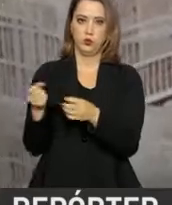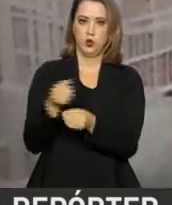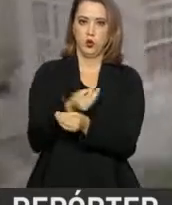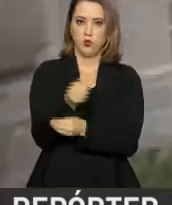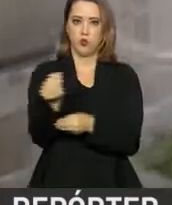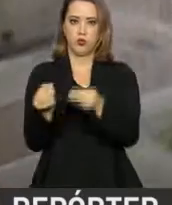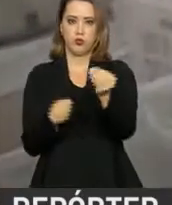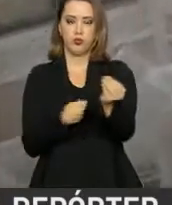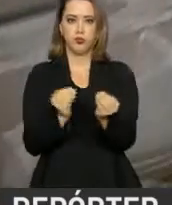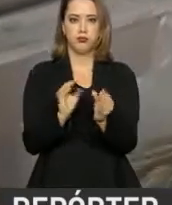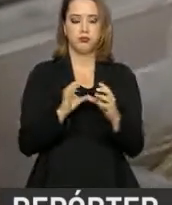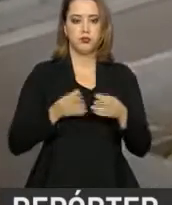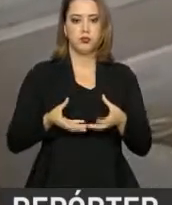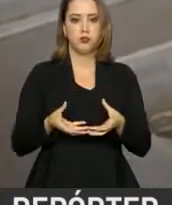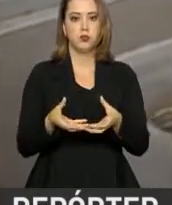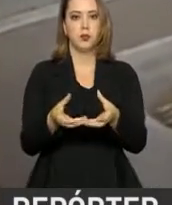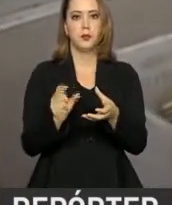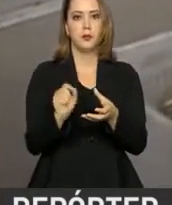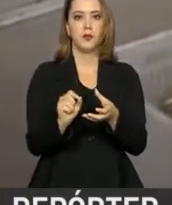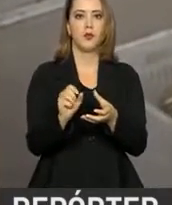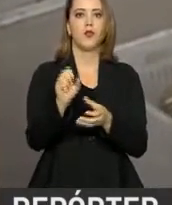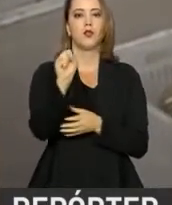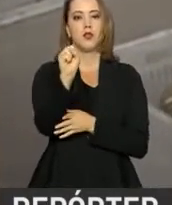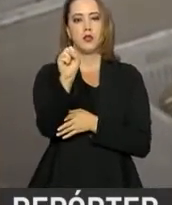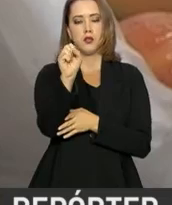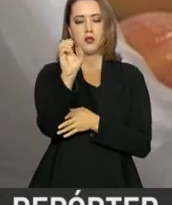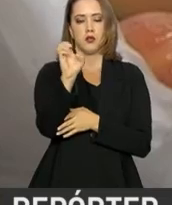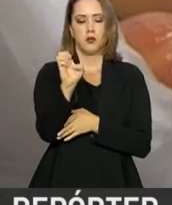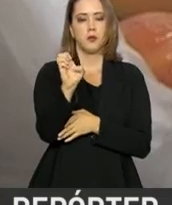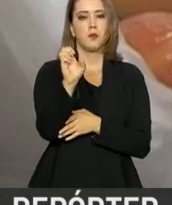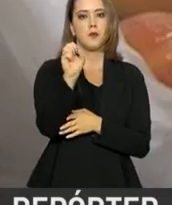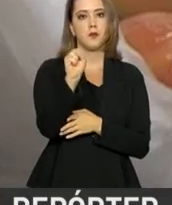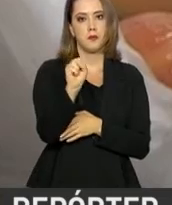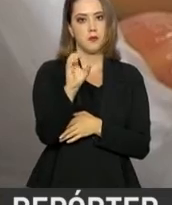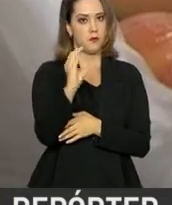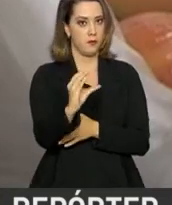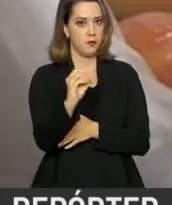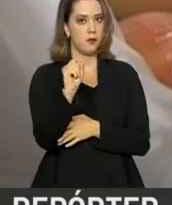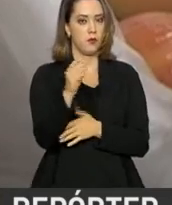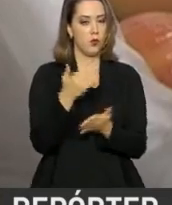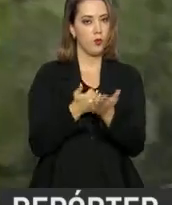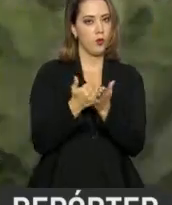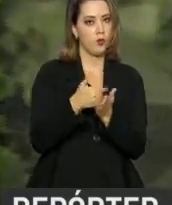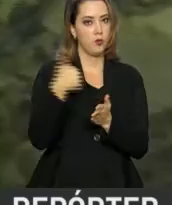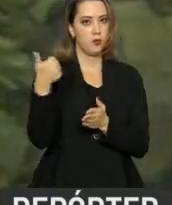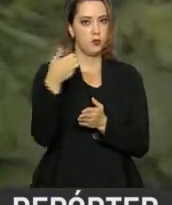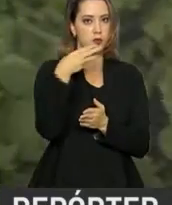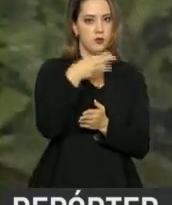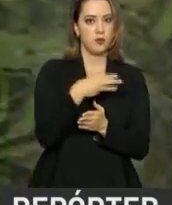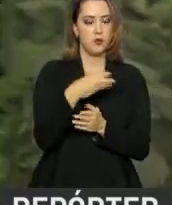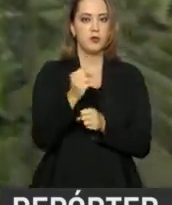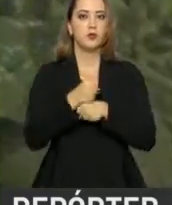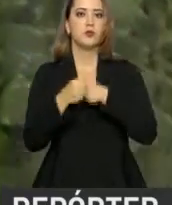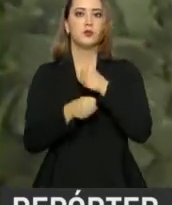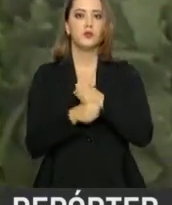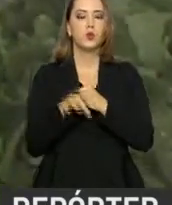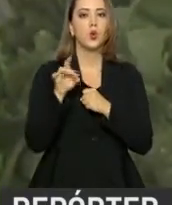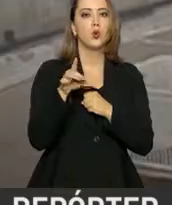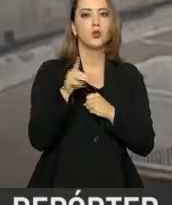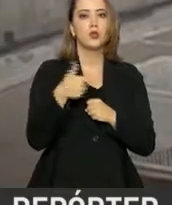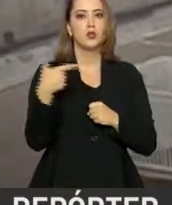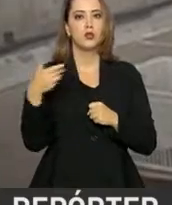do mesa brasil sesc em são paulo o projeto começou há 13 anos só em 2015 foram